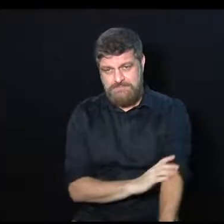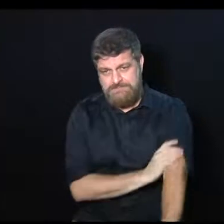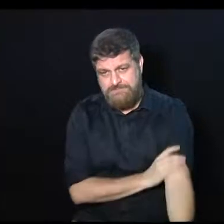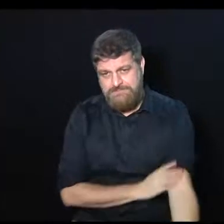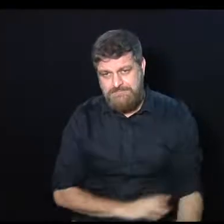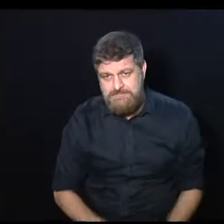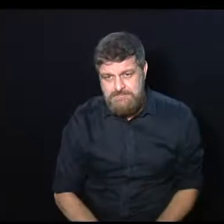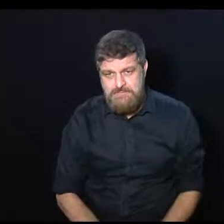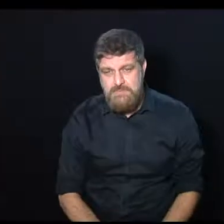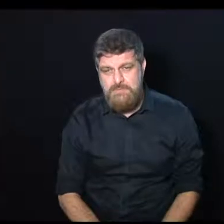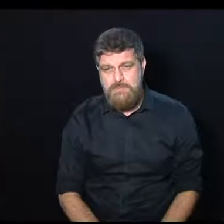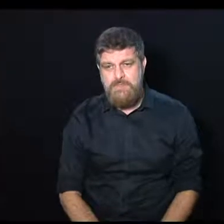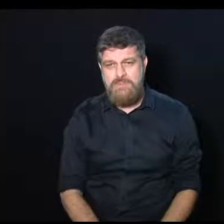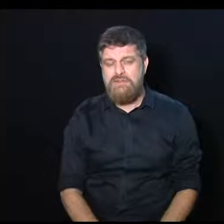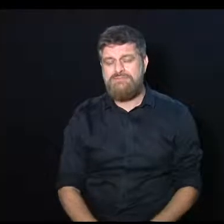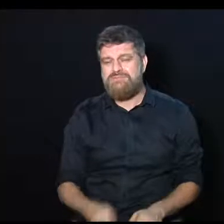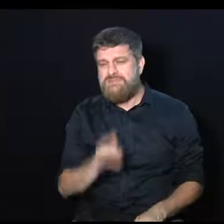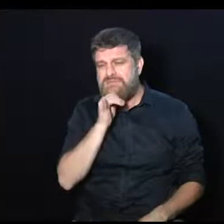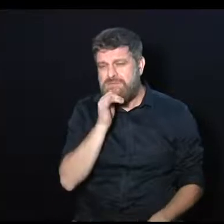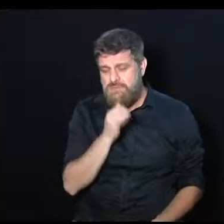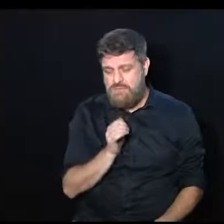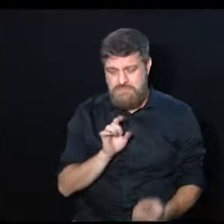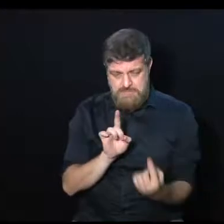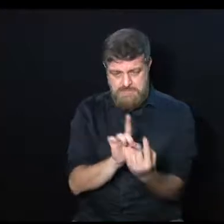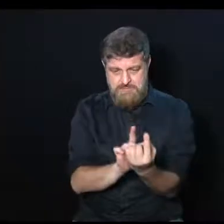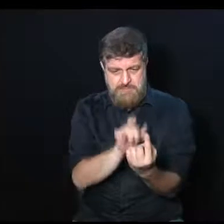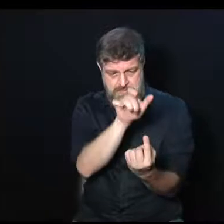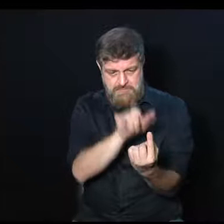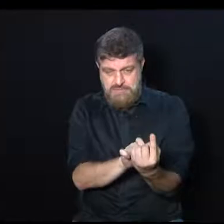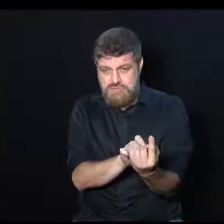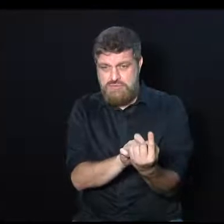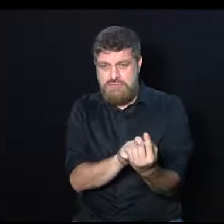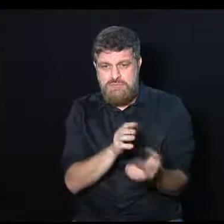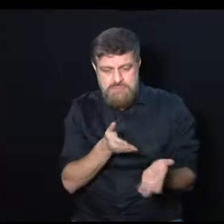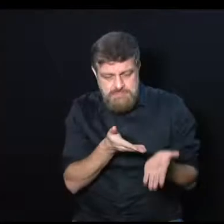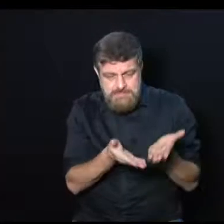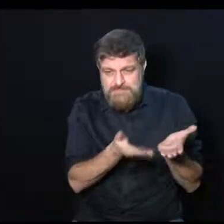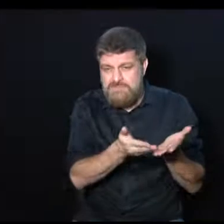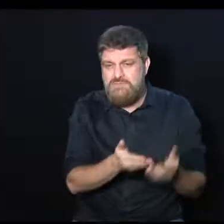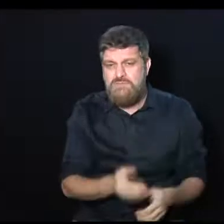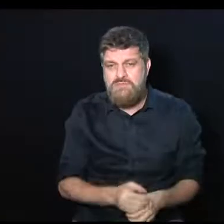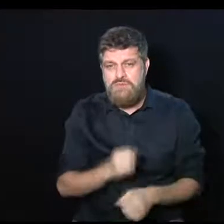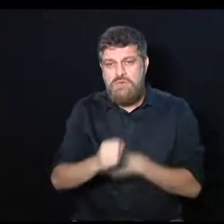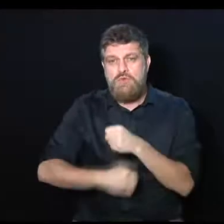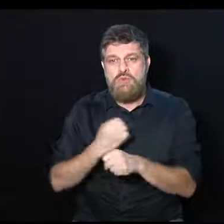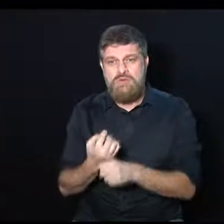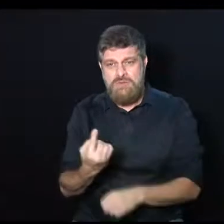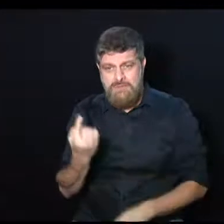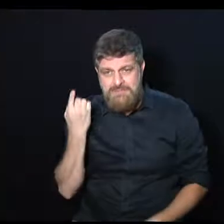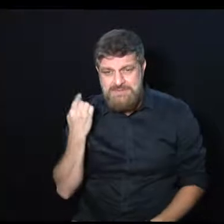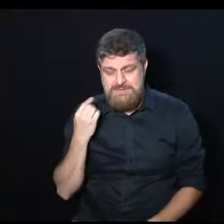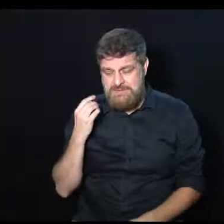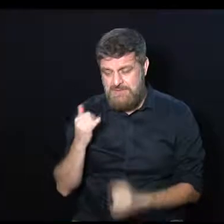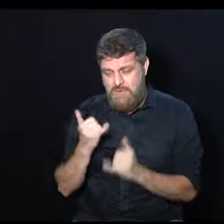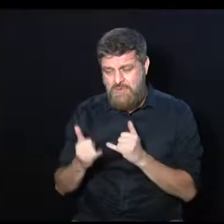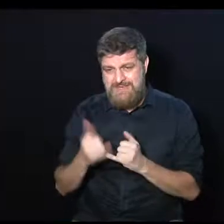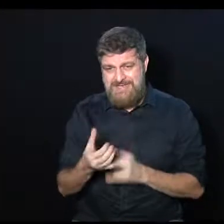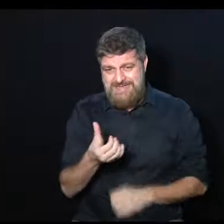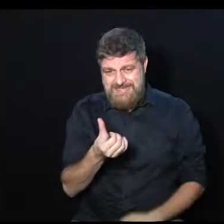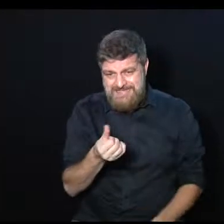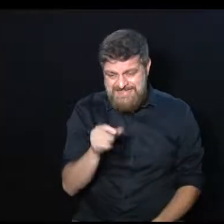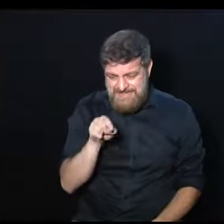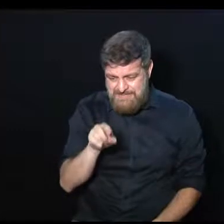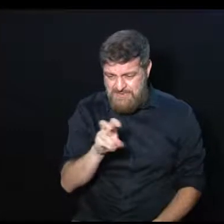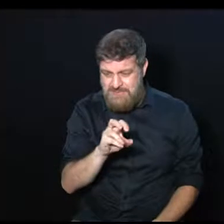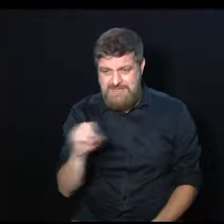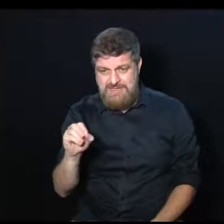chama de follow-up? Então, digamos, um caso foi atendido. Nós atendemos, ano passado, quase 6.500 atendimentos. Cada atendimento gera